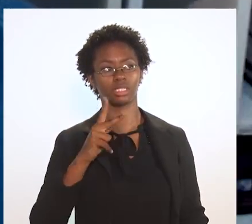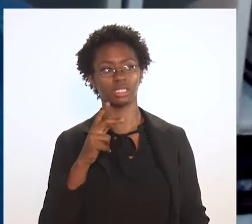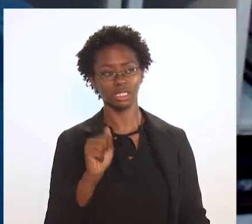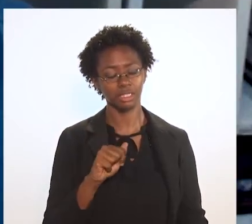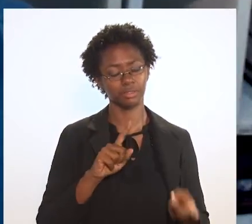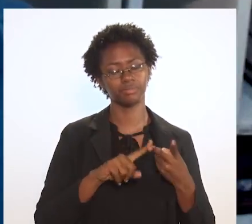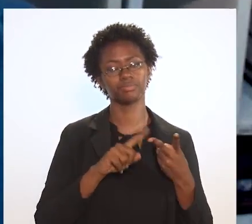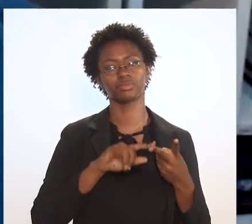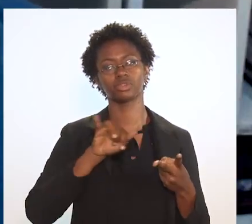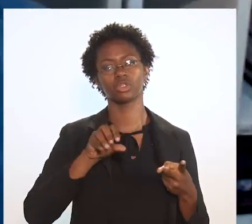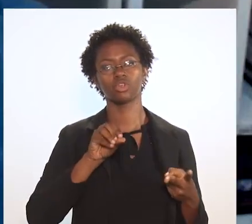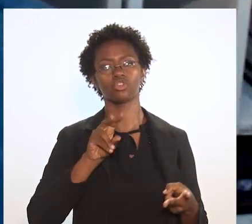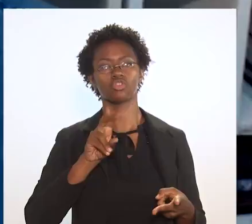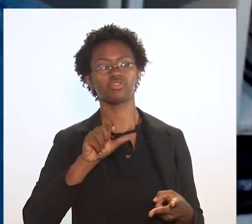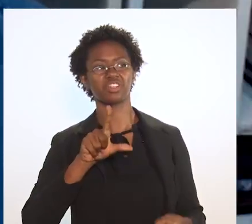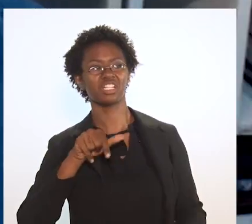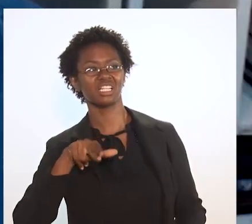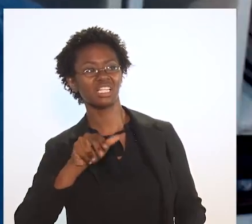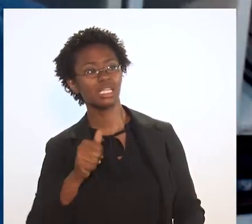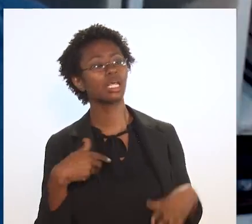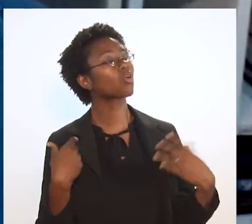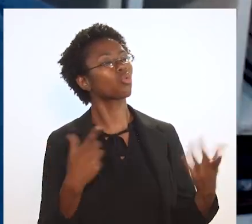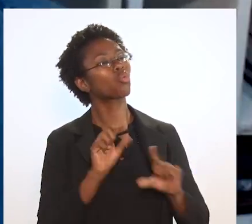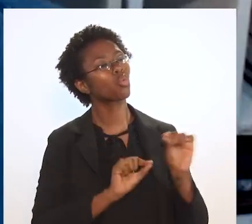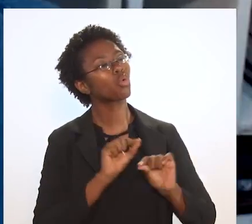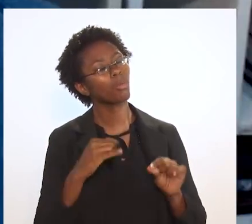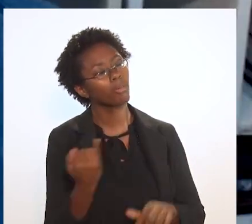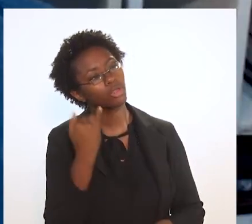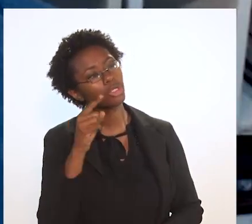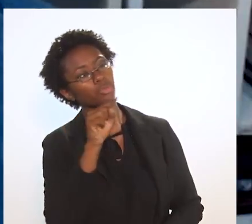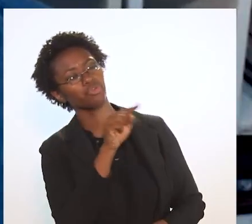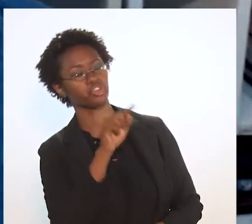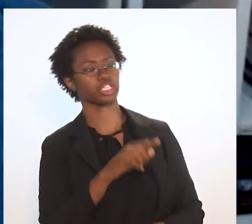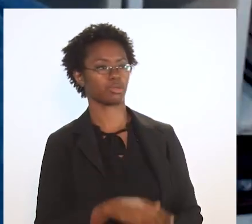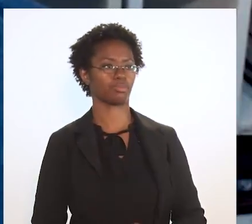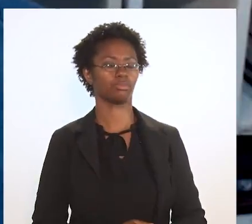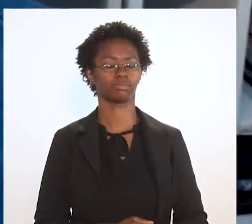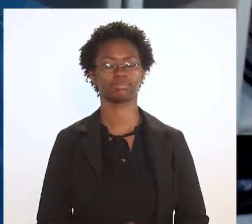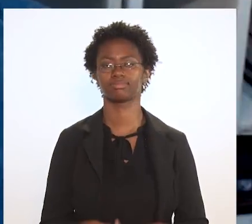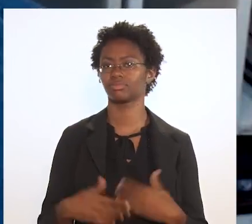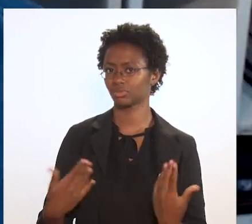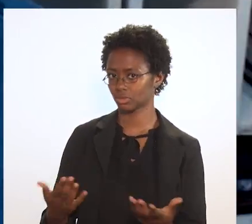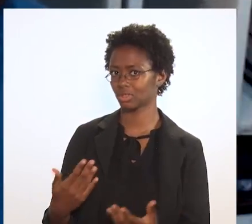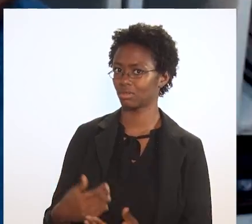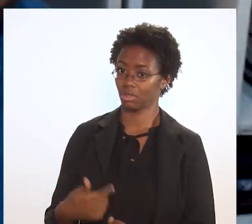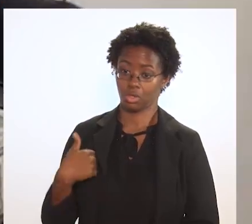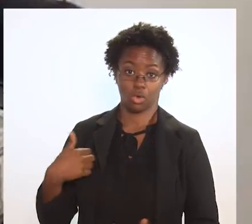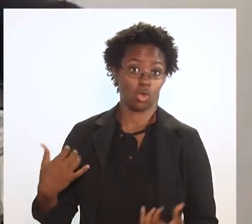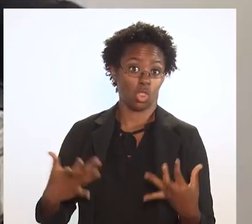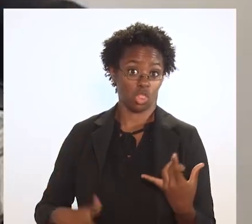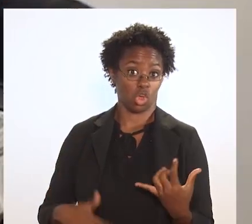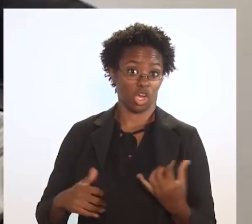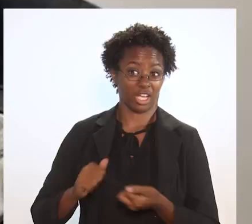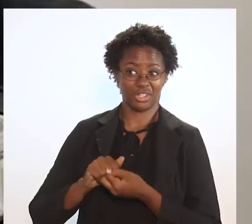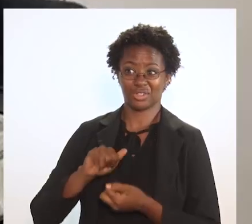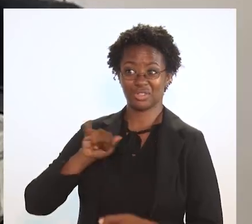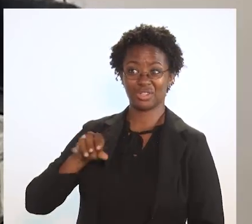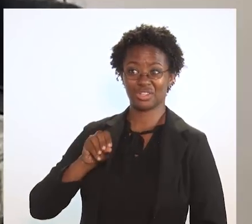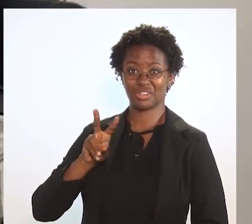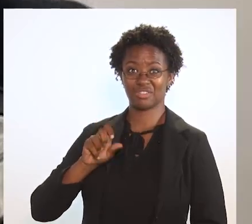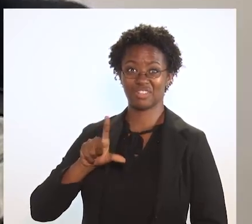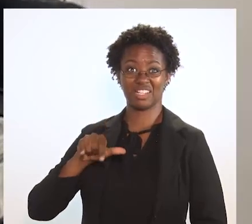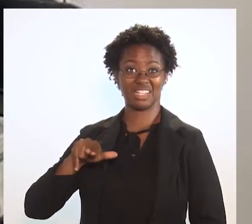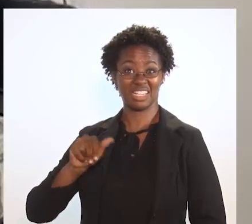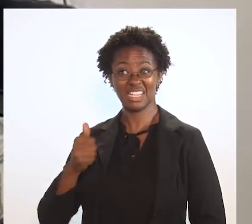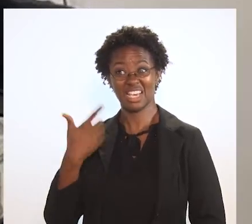Sombrinha, a Jovelina Pérola Negra. Qual foi a importância disso para você? Tocar com a